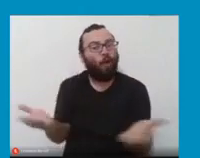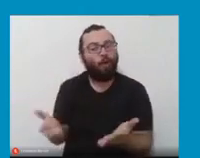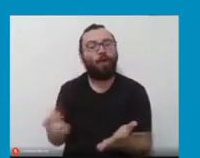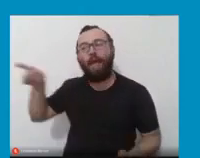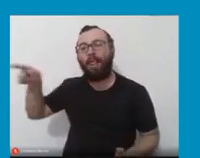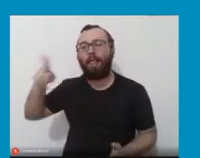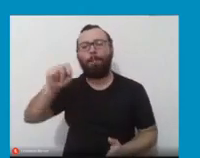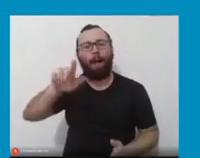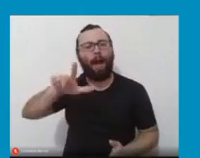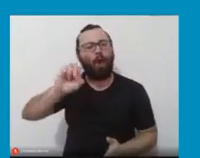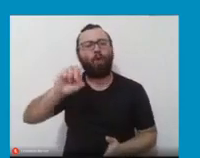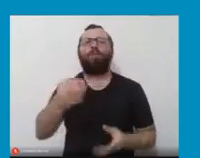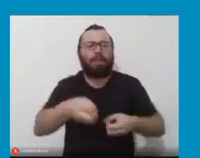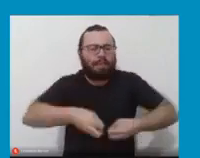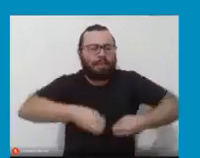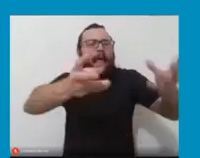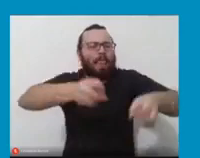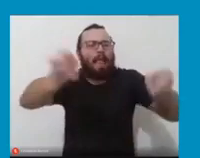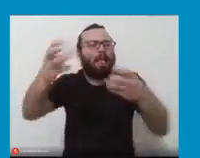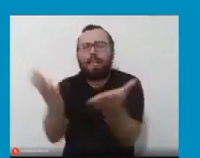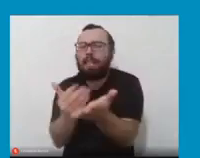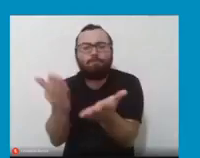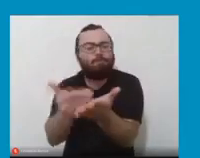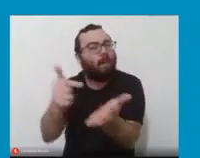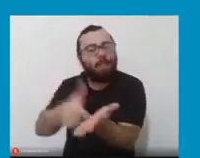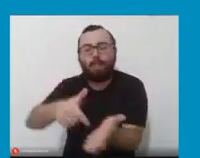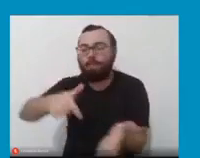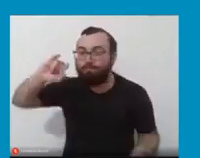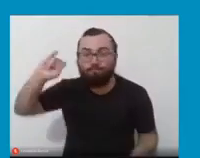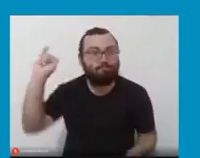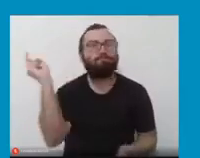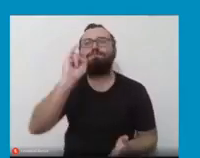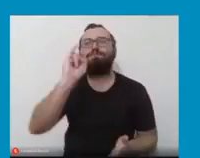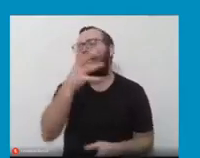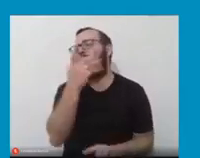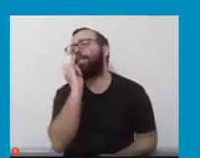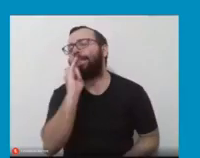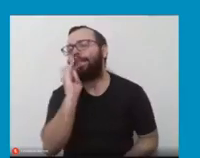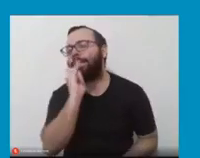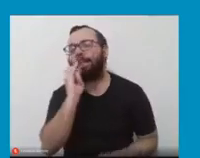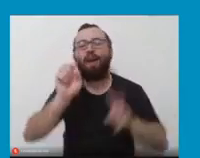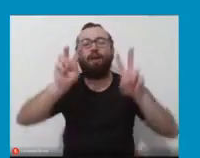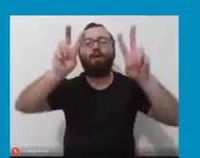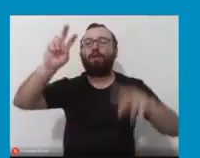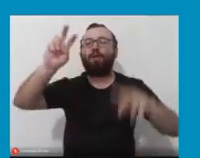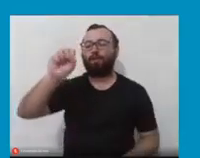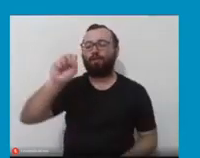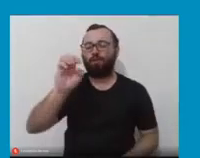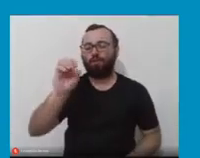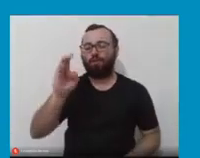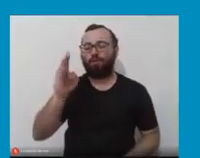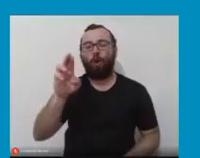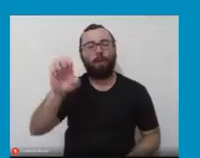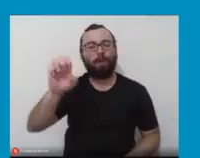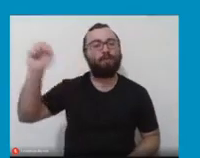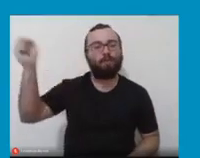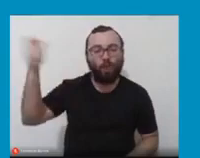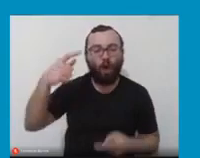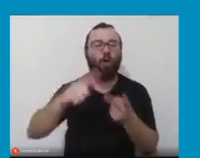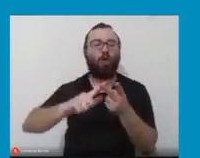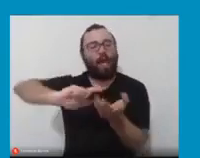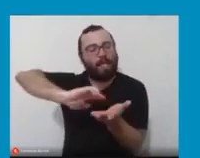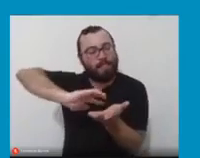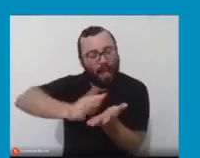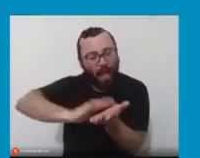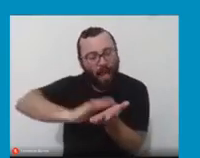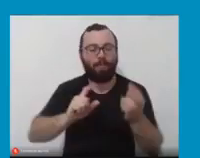conjunto de obras da maior relevância, como, por exemplo, Sobre o Sol, Desde que o Samba é Samba e